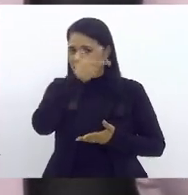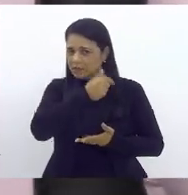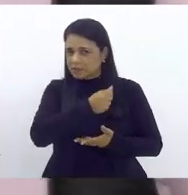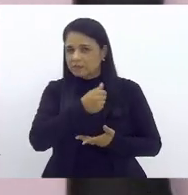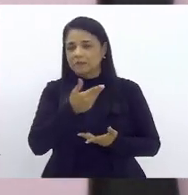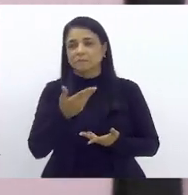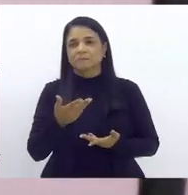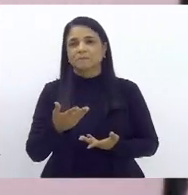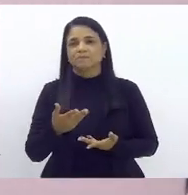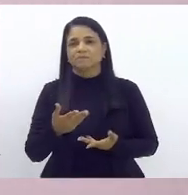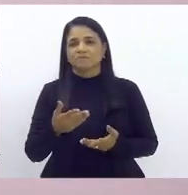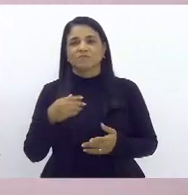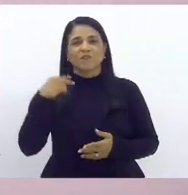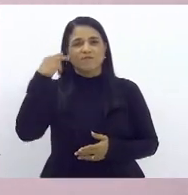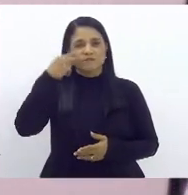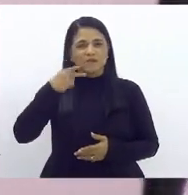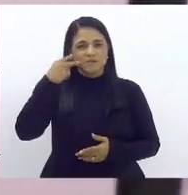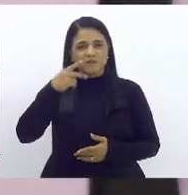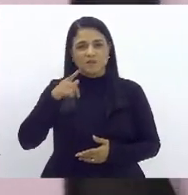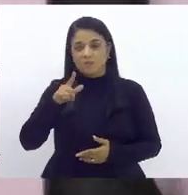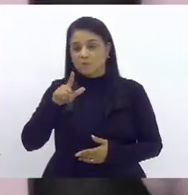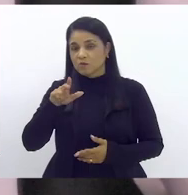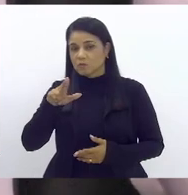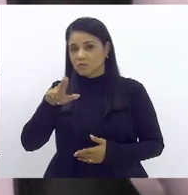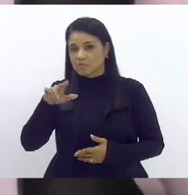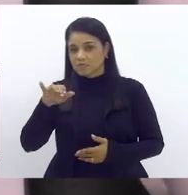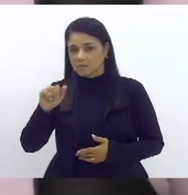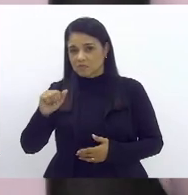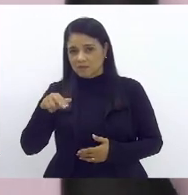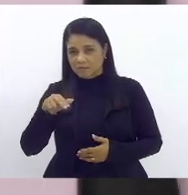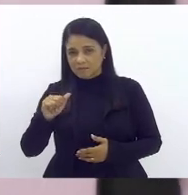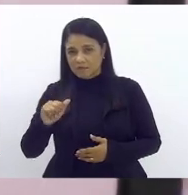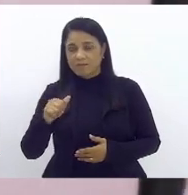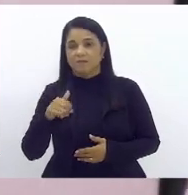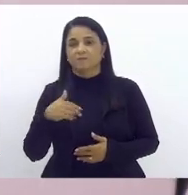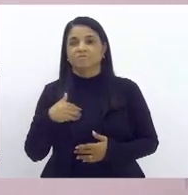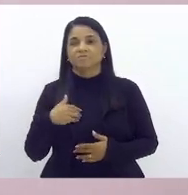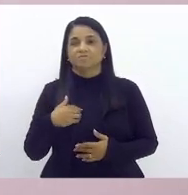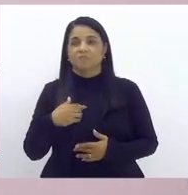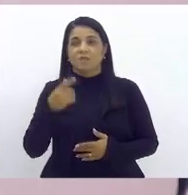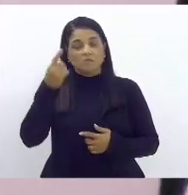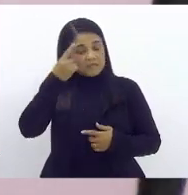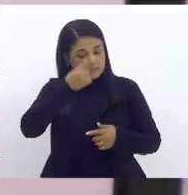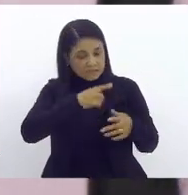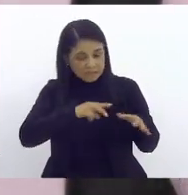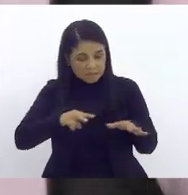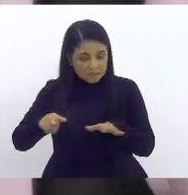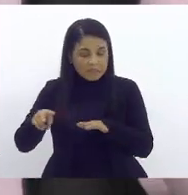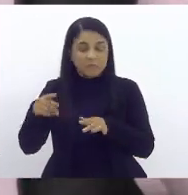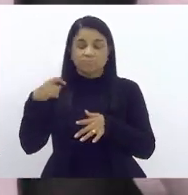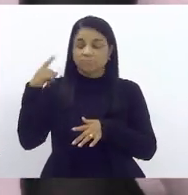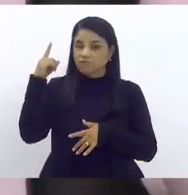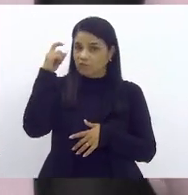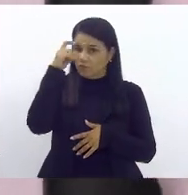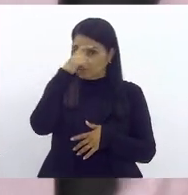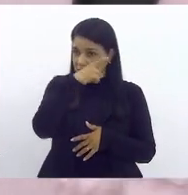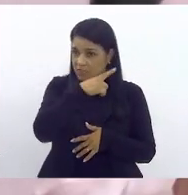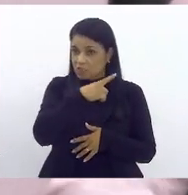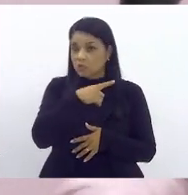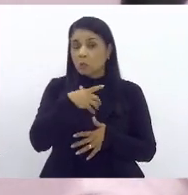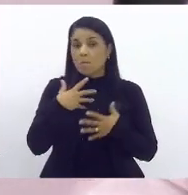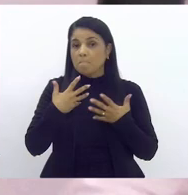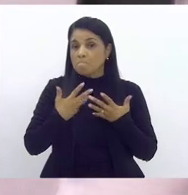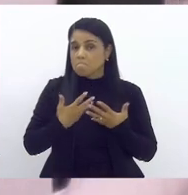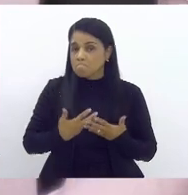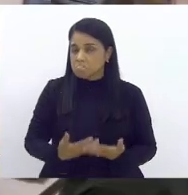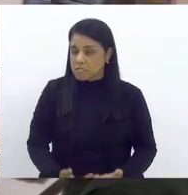Vereadora Luciana. Vereadora Luciana também. Uma semana dura, né? Semana